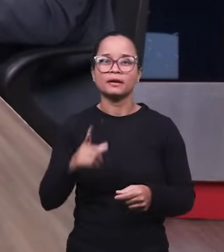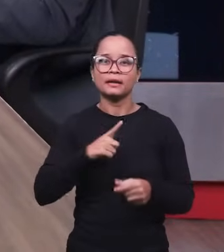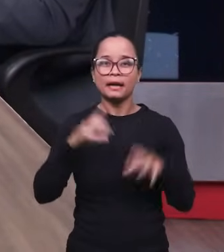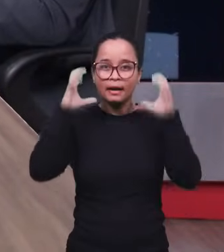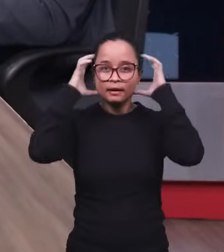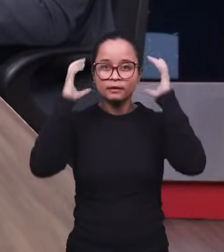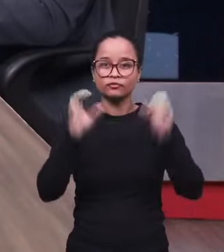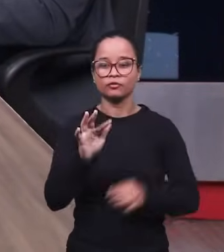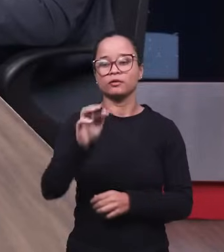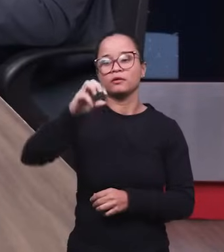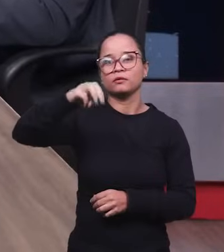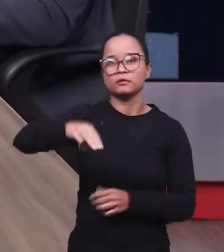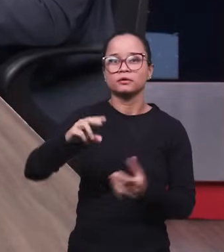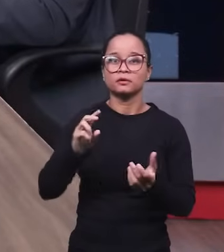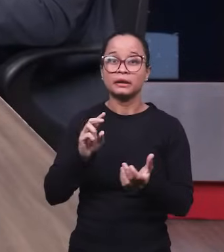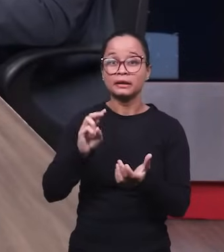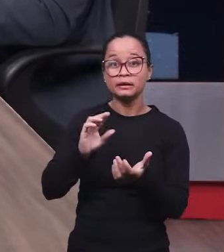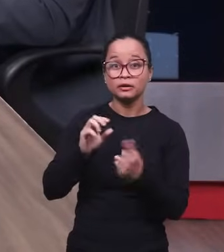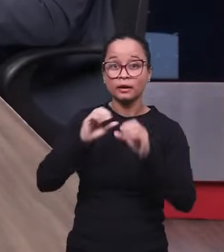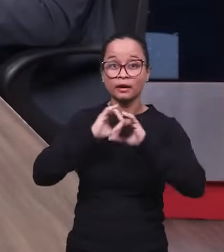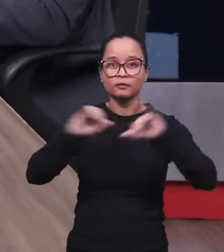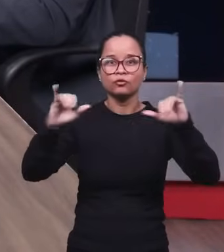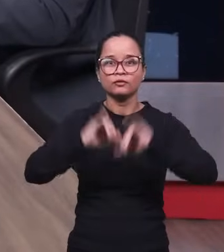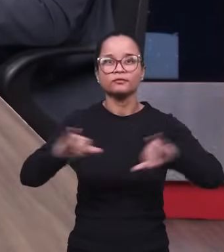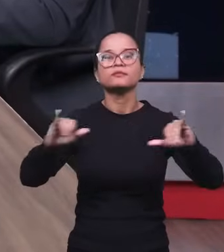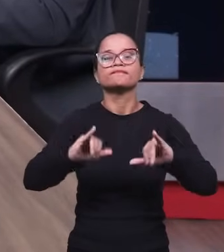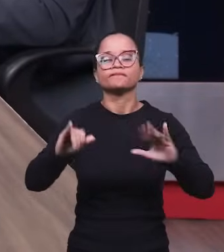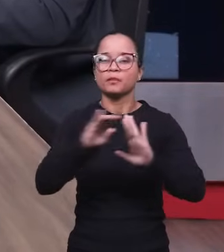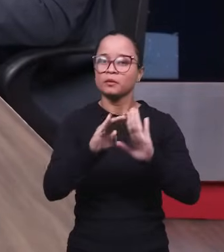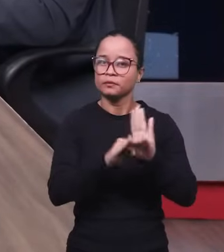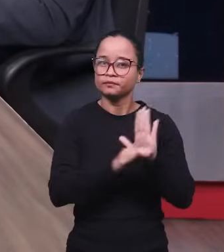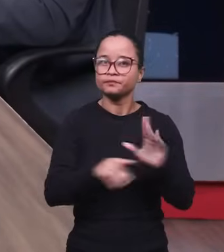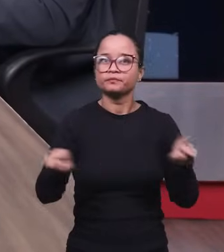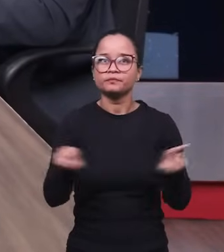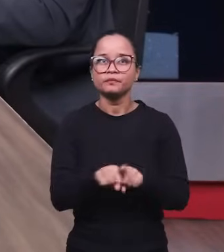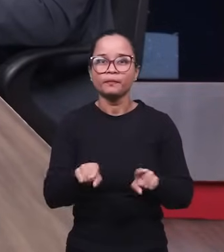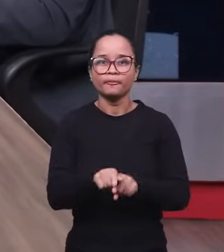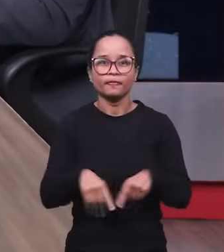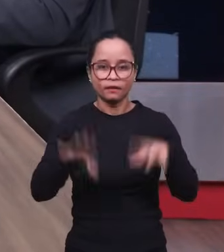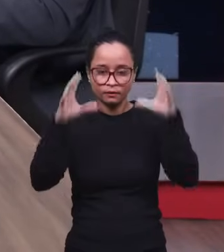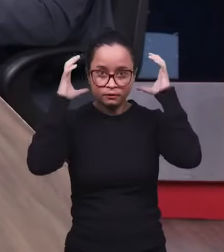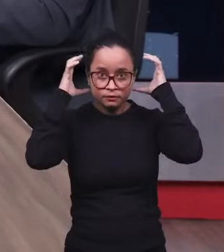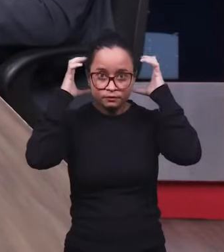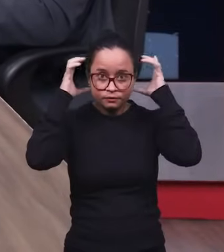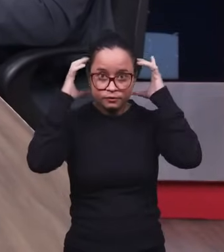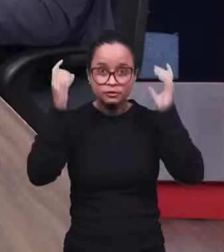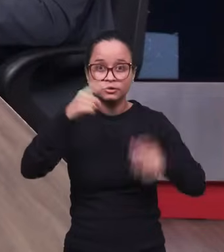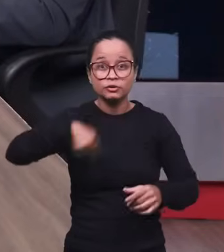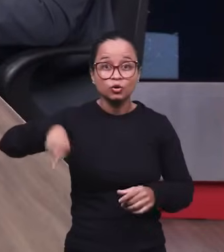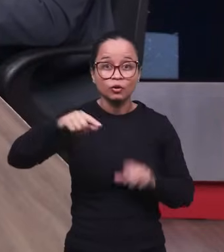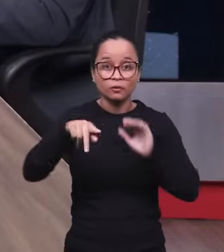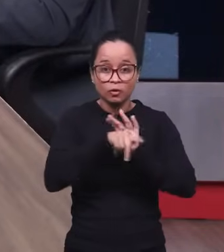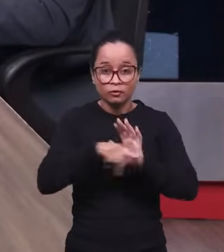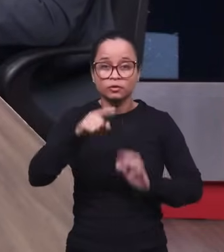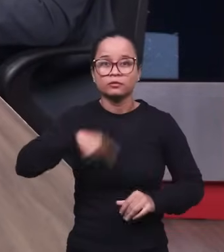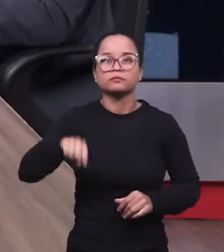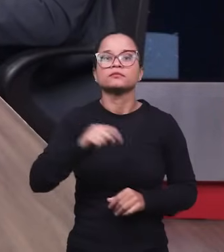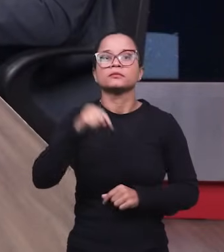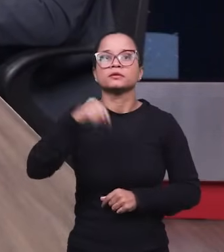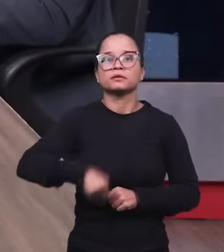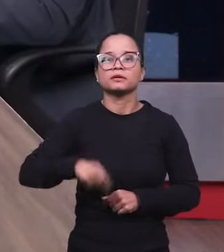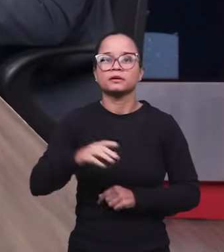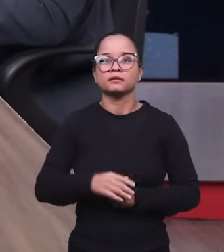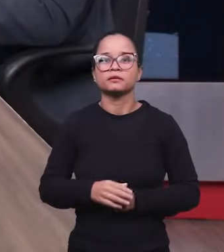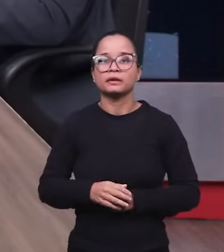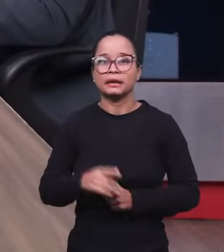rádio FM ali traduzindo para nós ali a nossa programação. Sem contar uma rádio que nós temos de propriedade nossa aqui no Brasil, né?